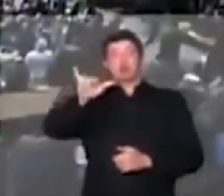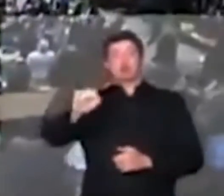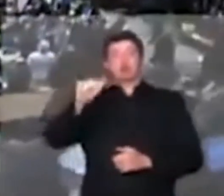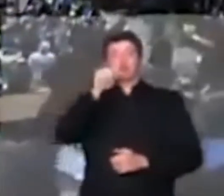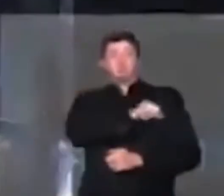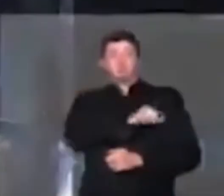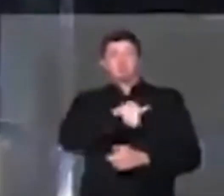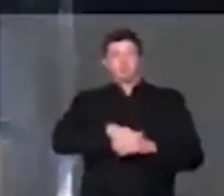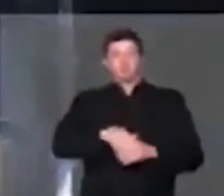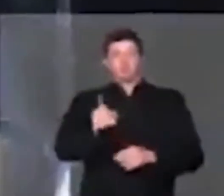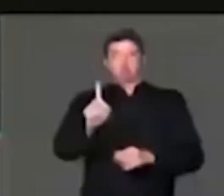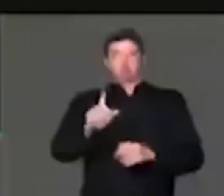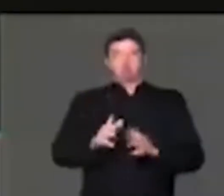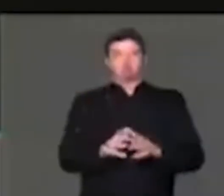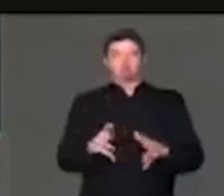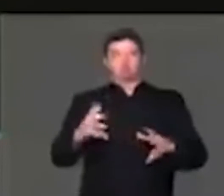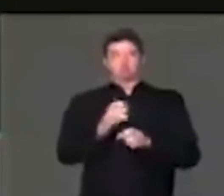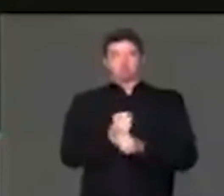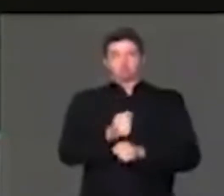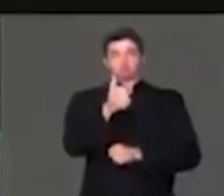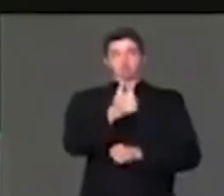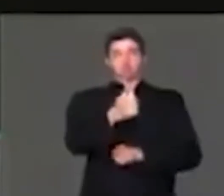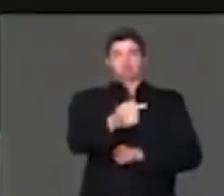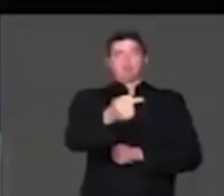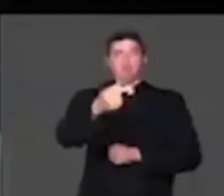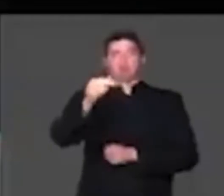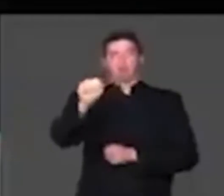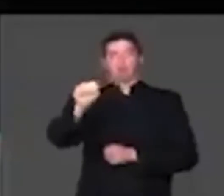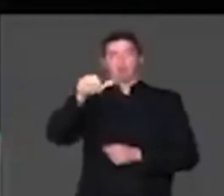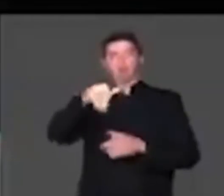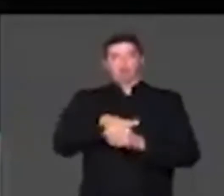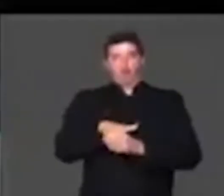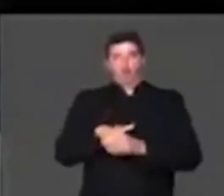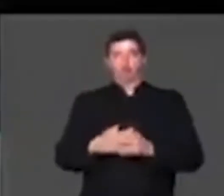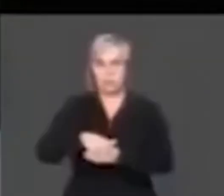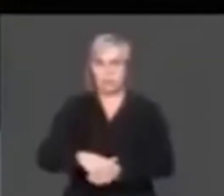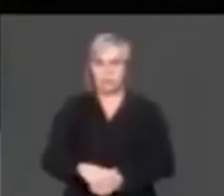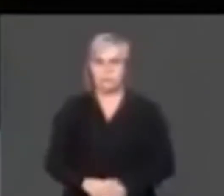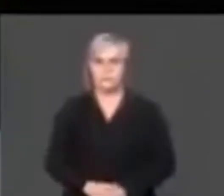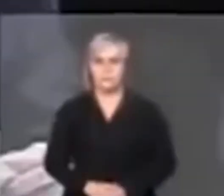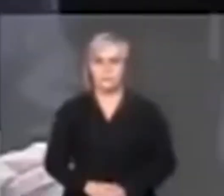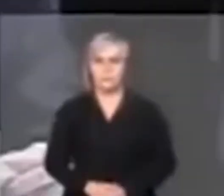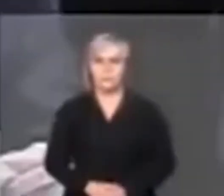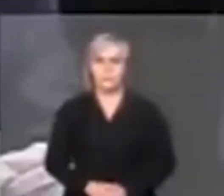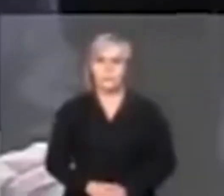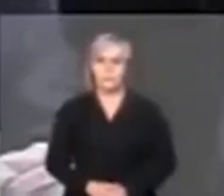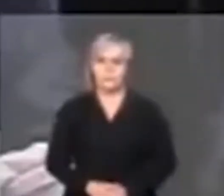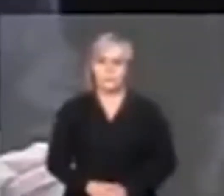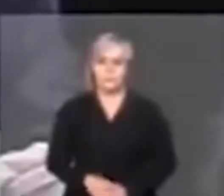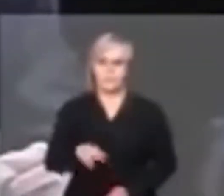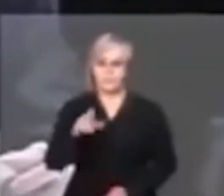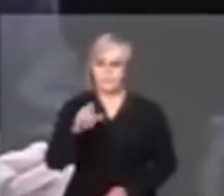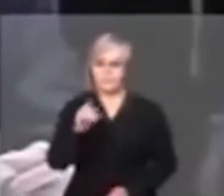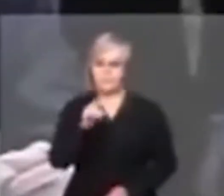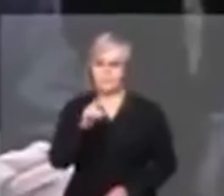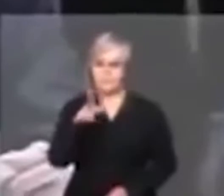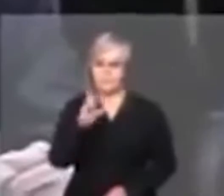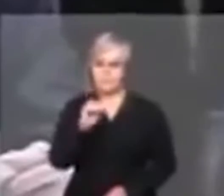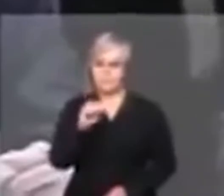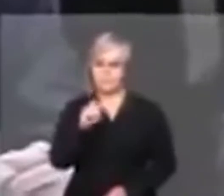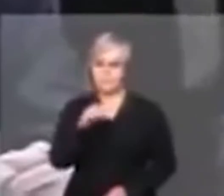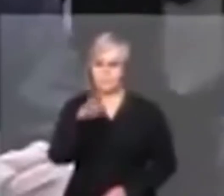Janeiro votou não, totalizando 78 votos. Como vota o deputado Rodrigo